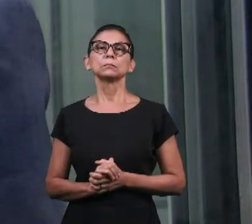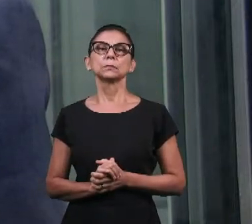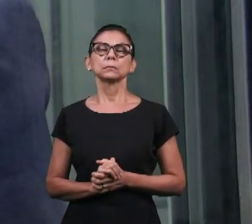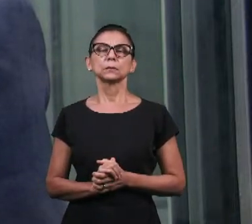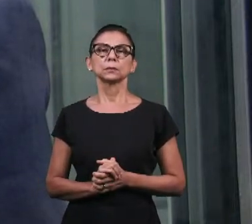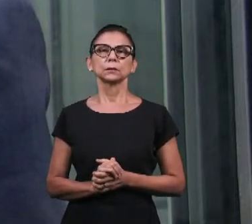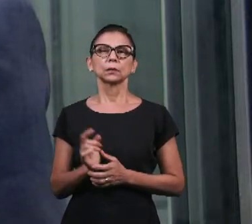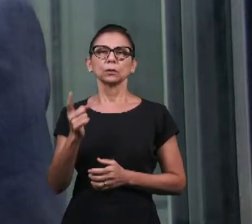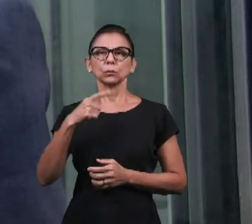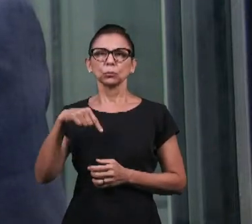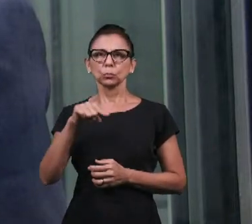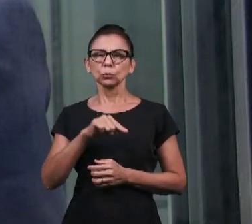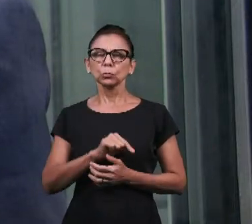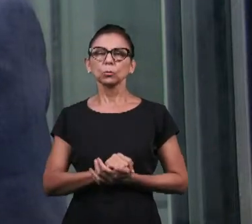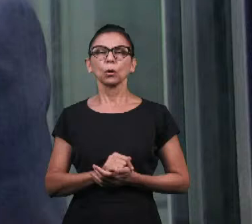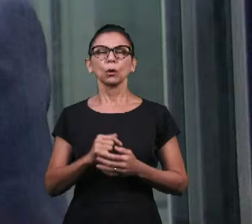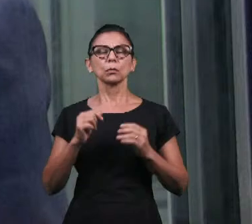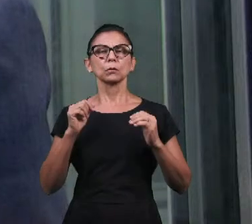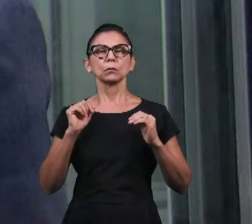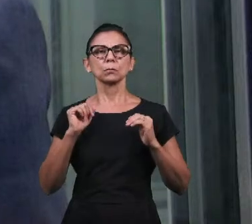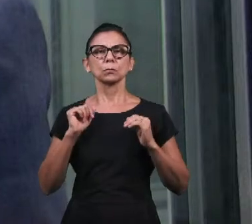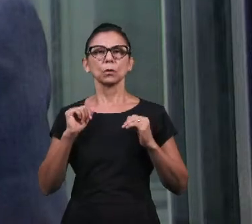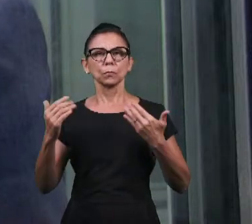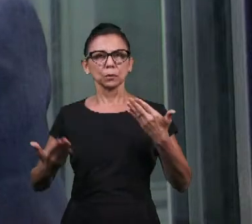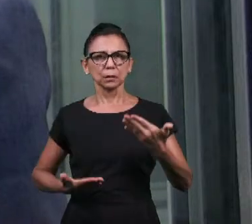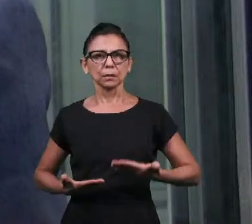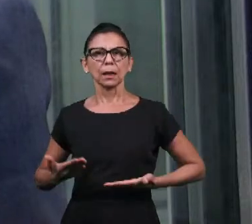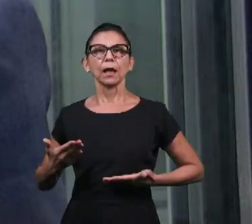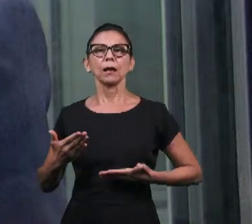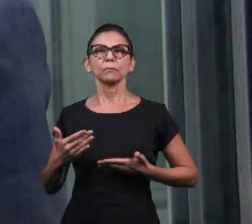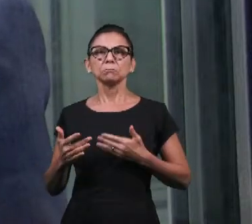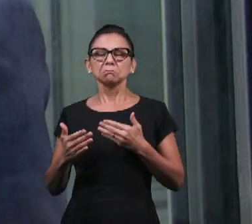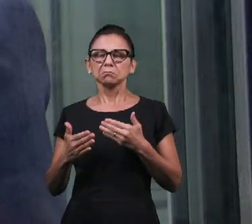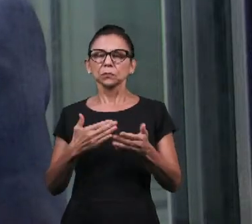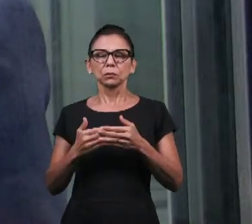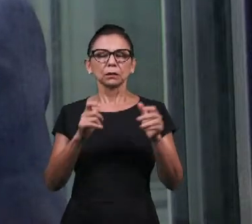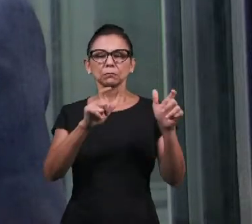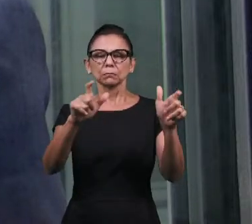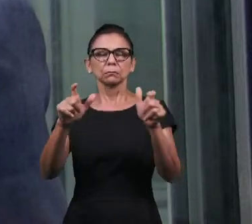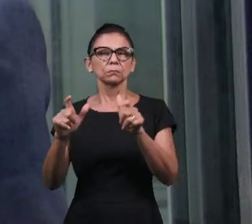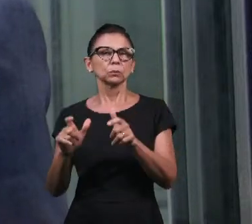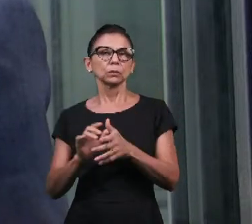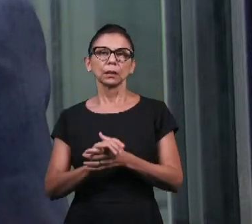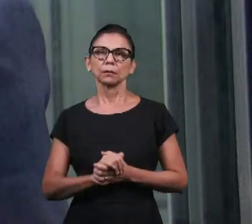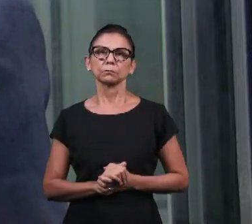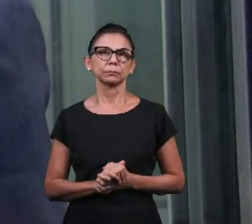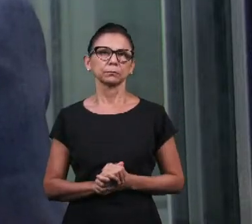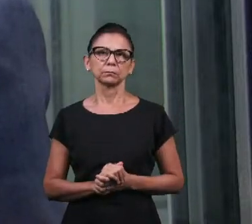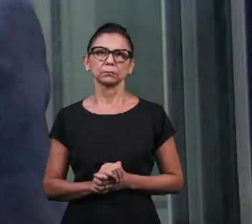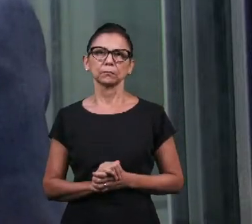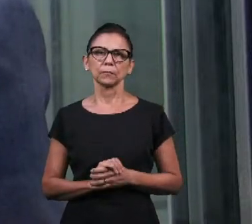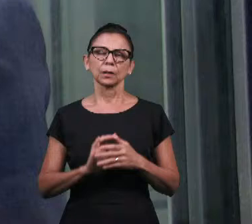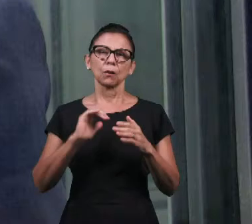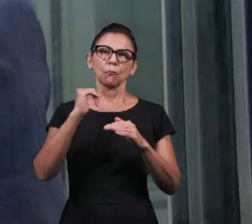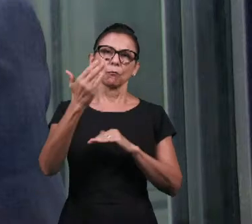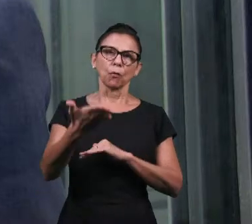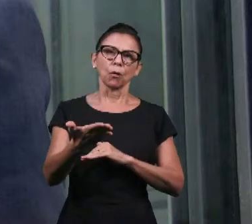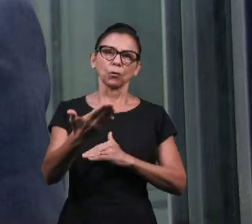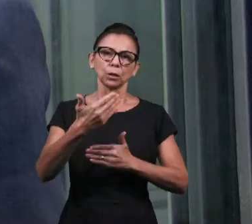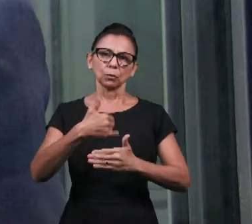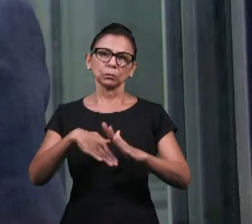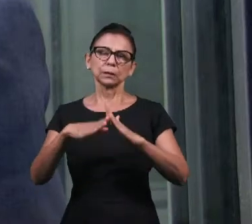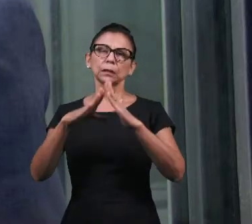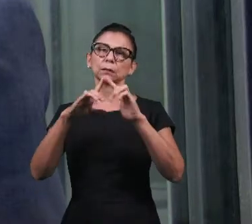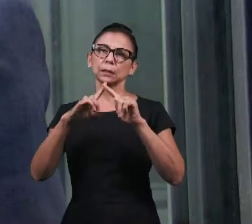na efetividade da nossa fala. E o culto no lar não é uma tradição, mas uma necessidade que